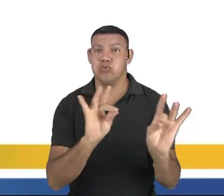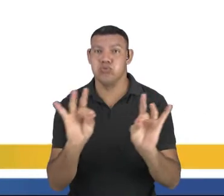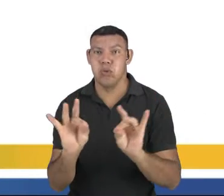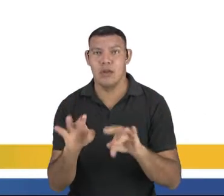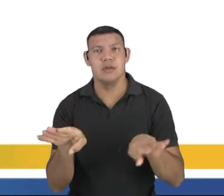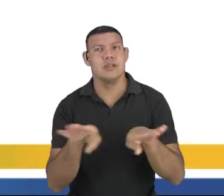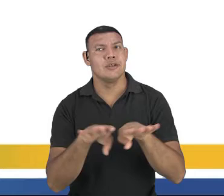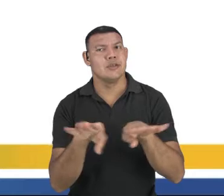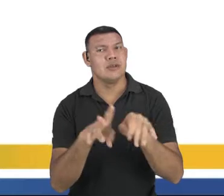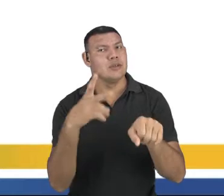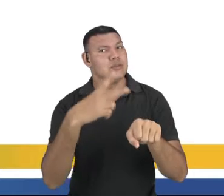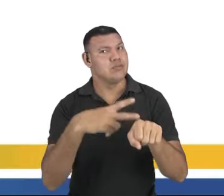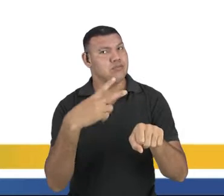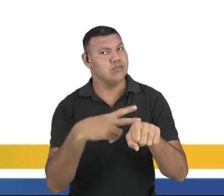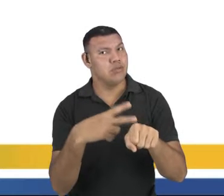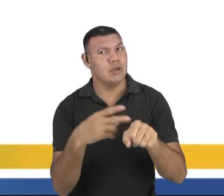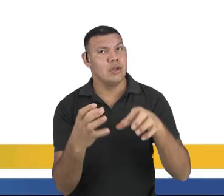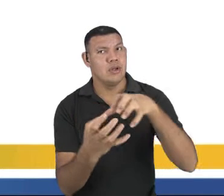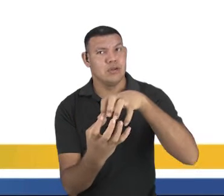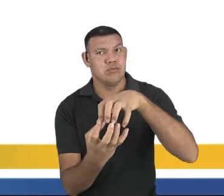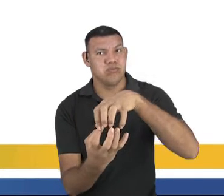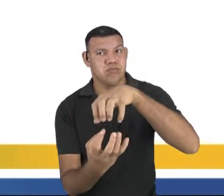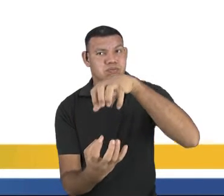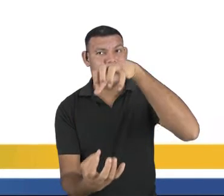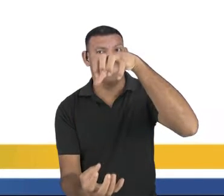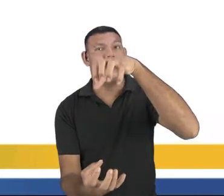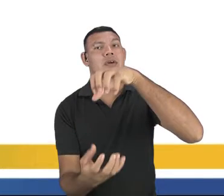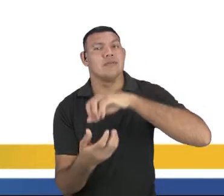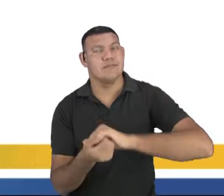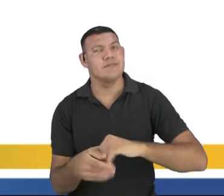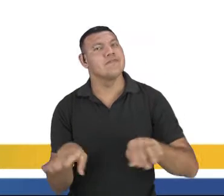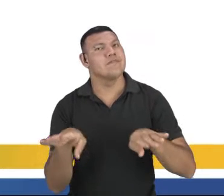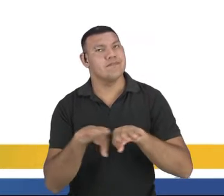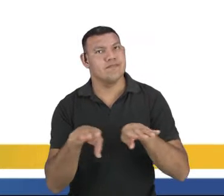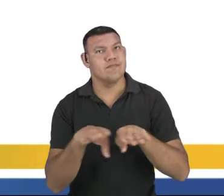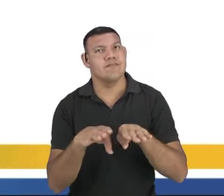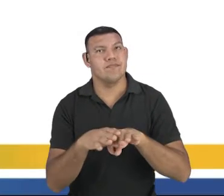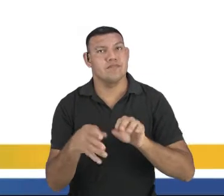tenho esse espaço aqui, que aparentemente aumentou, e eu tenho